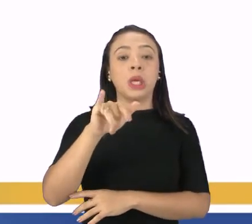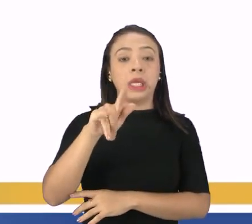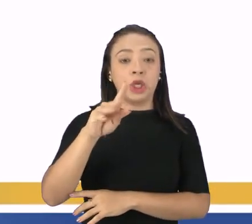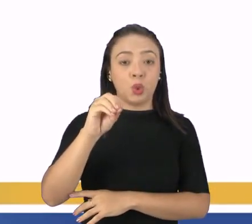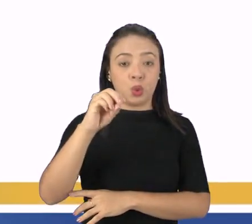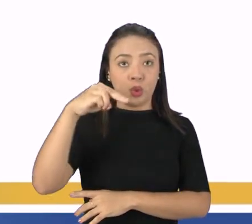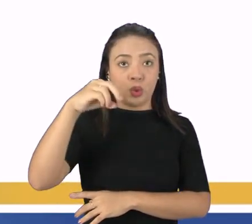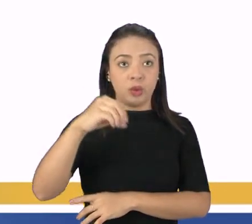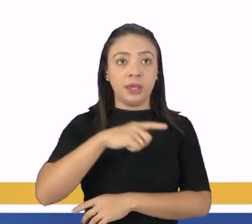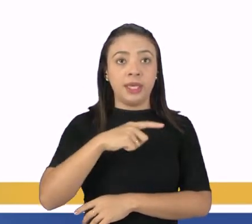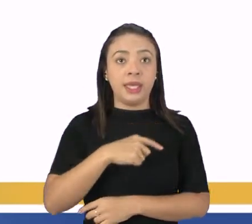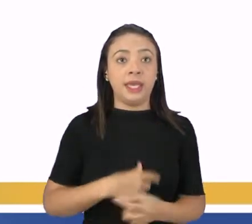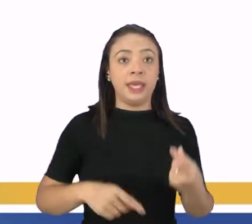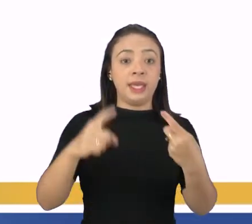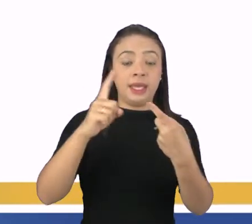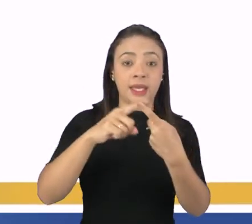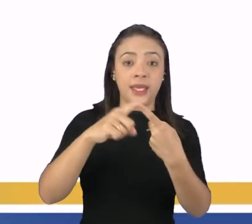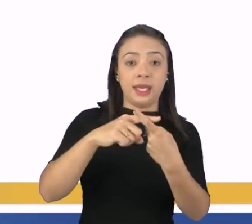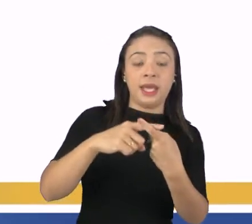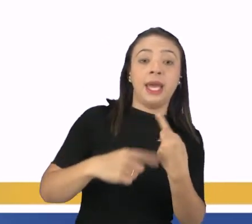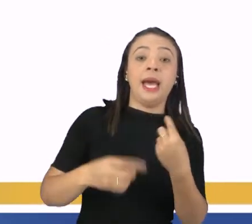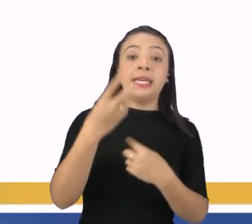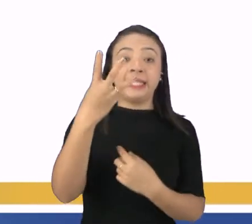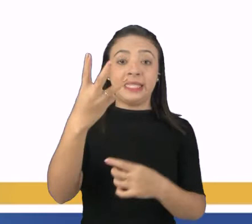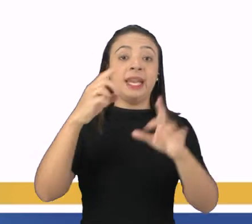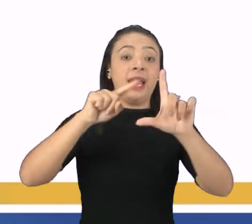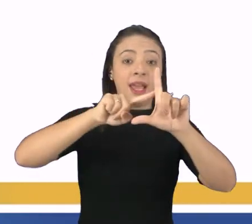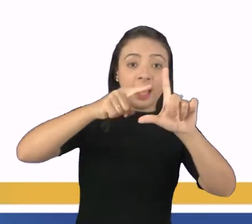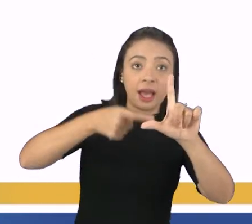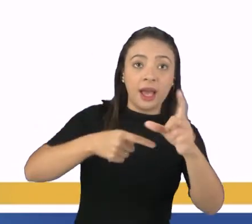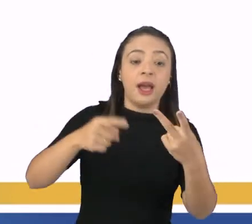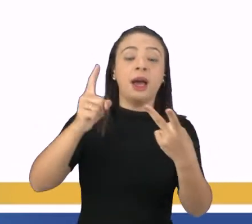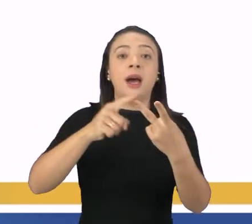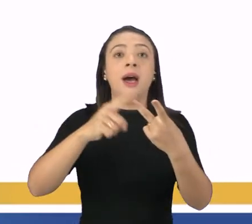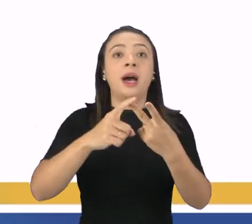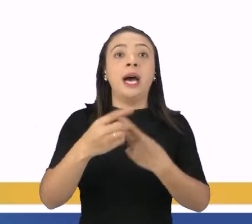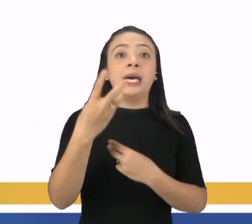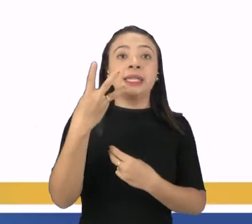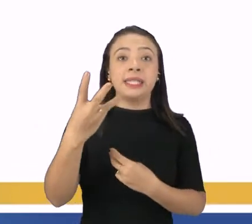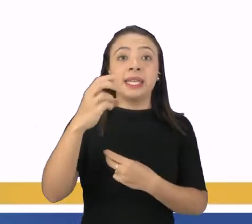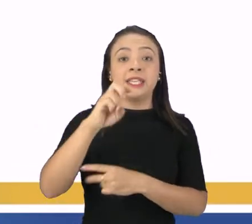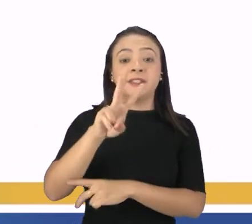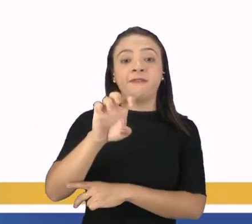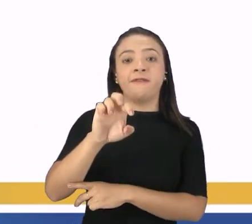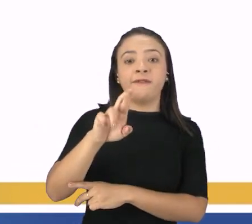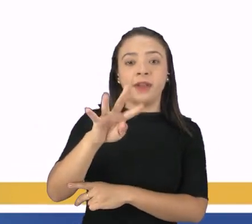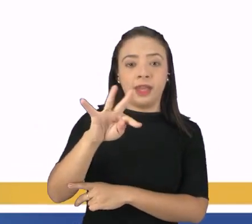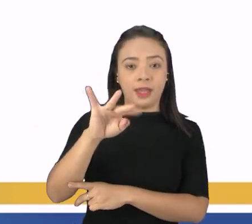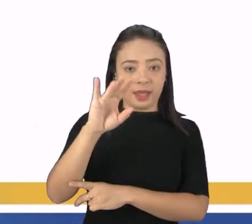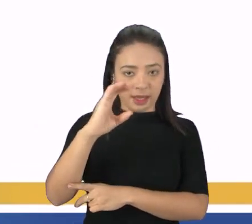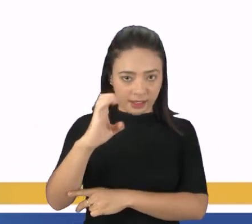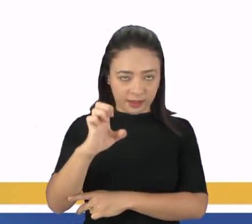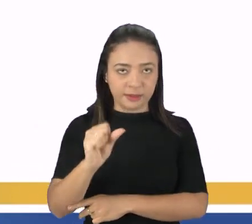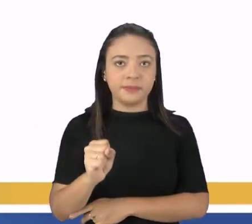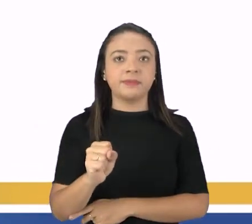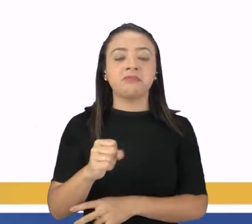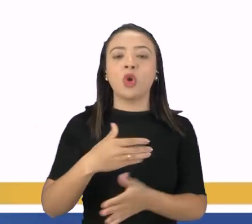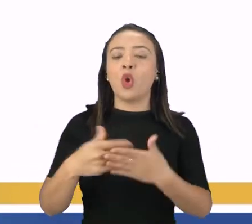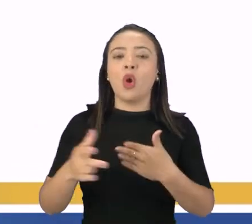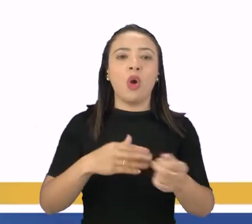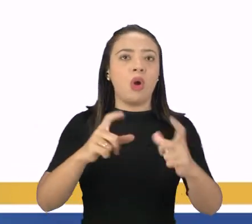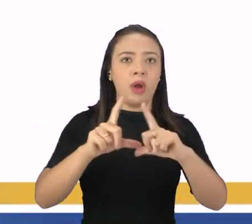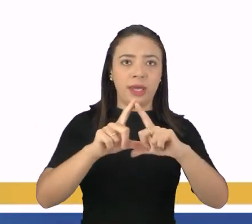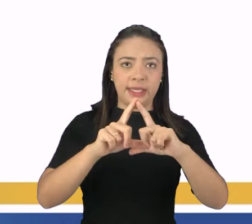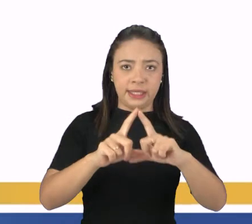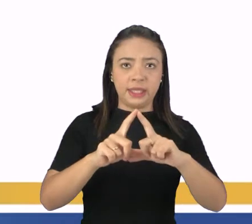ângulos e 3 vértices. Então é importante a gente lembrar aí que a área de um triângulo qualquer, né, é dada em relação à